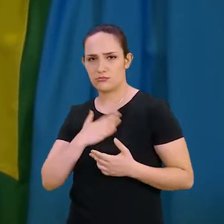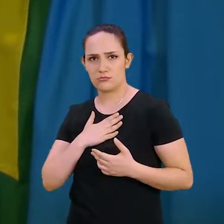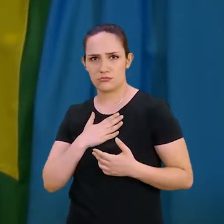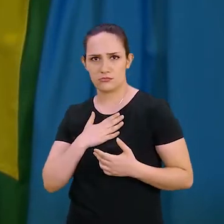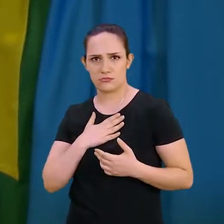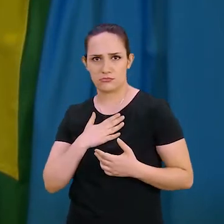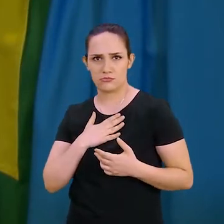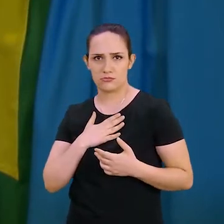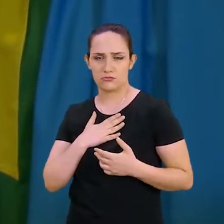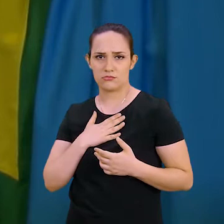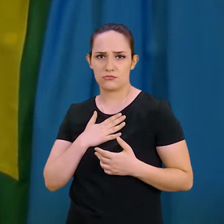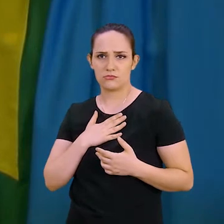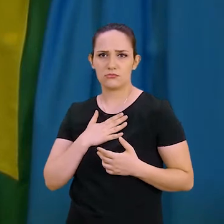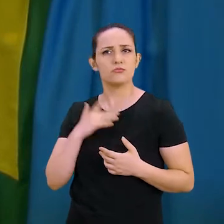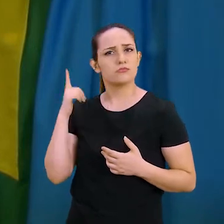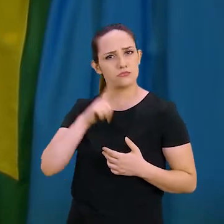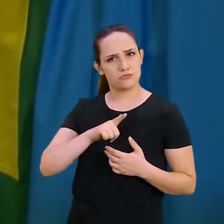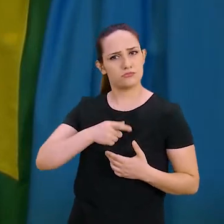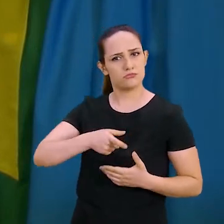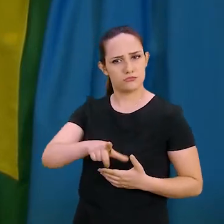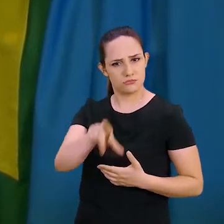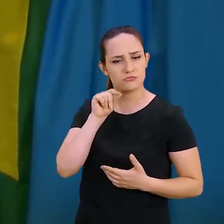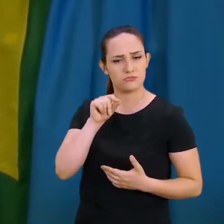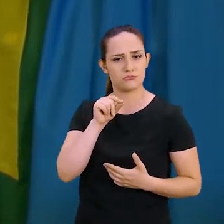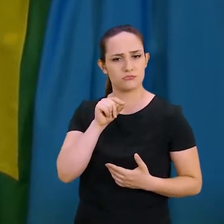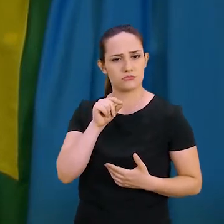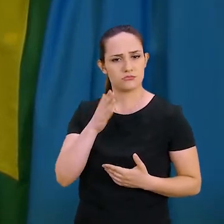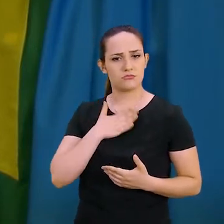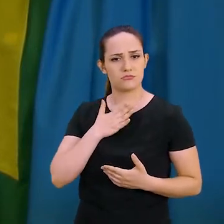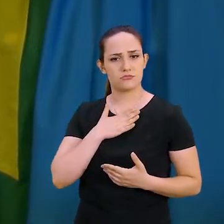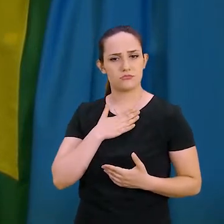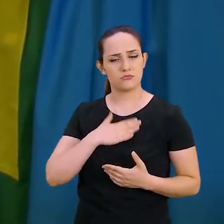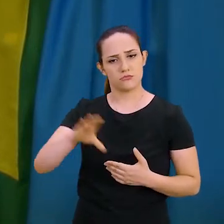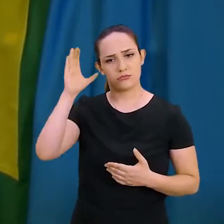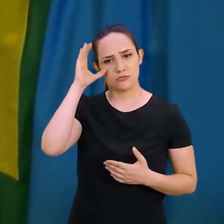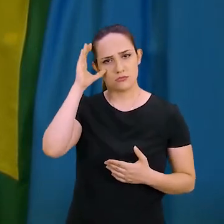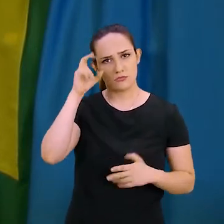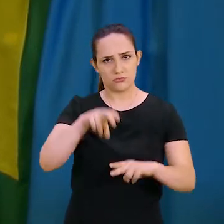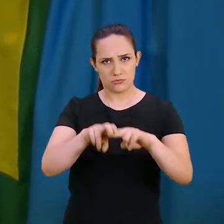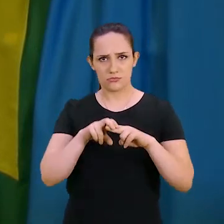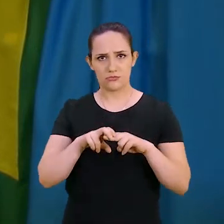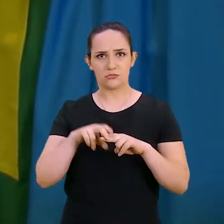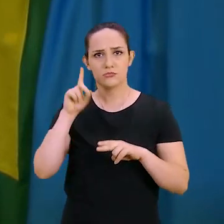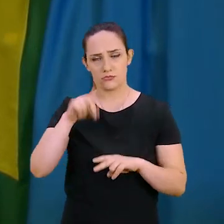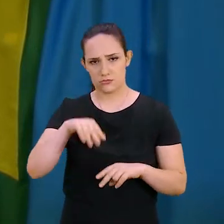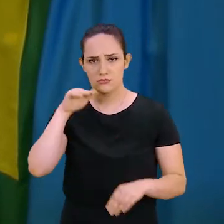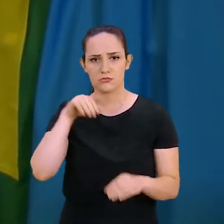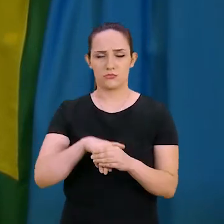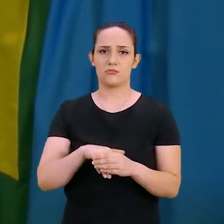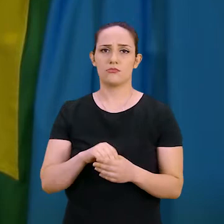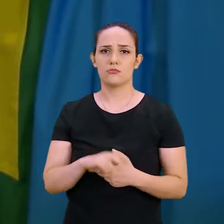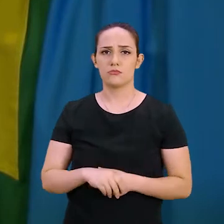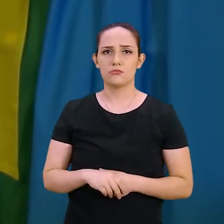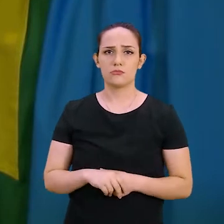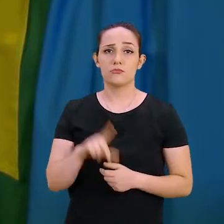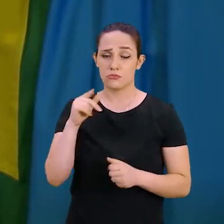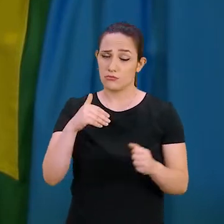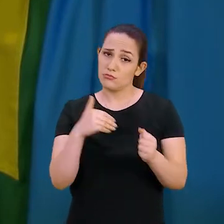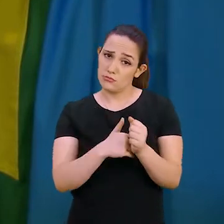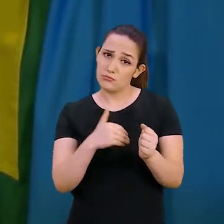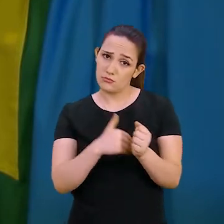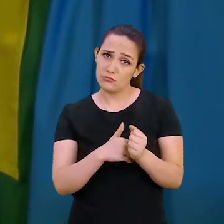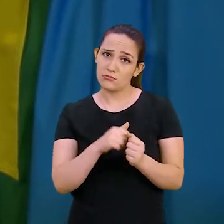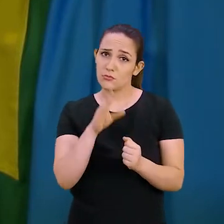que decorre de um direito para que eu possa exercer a minha escolha de forma consciente, por isso o voto também é